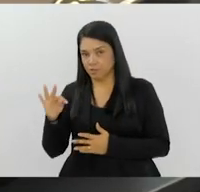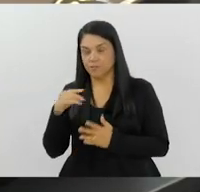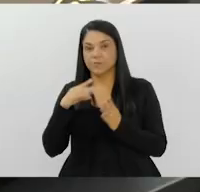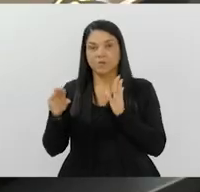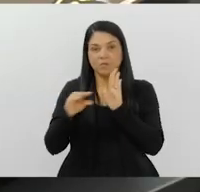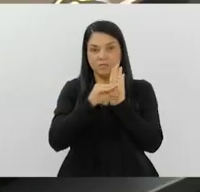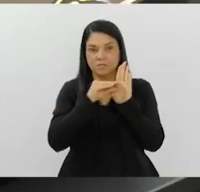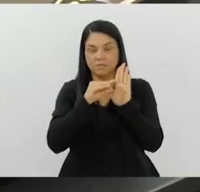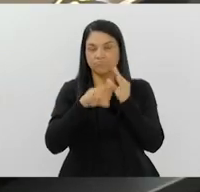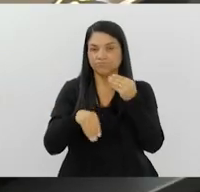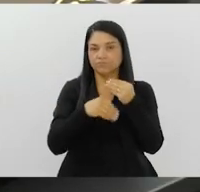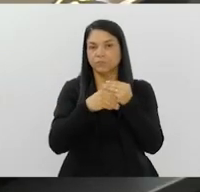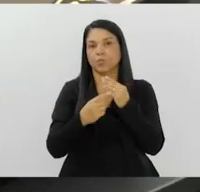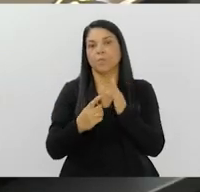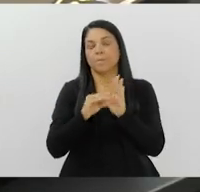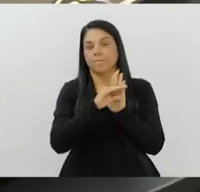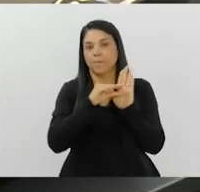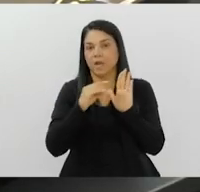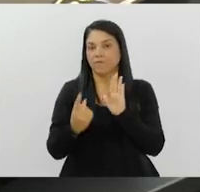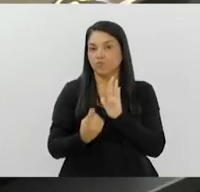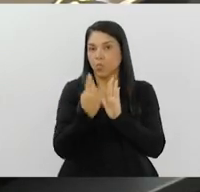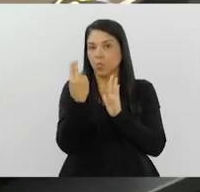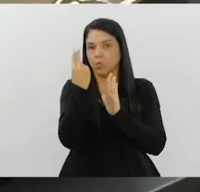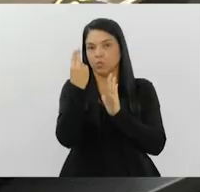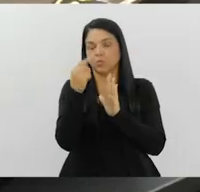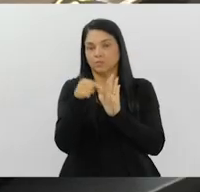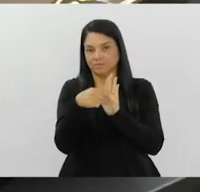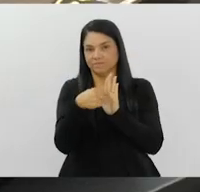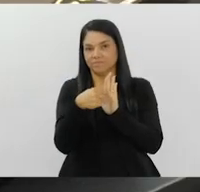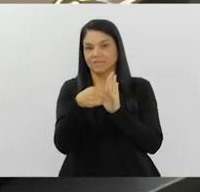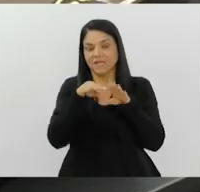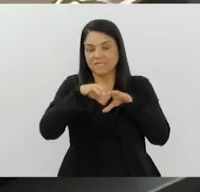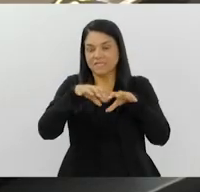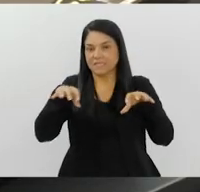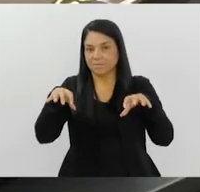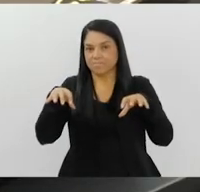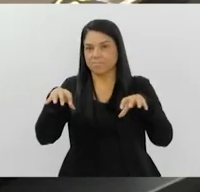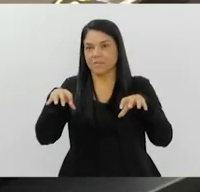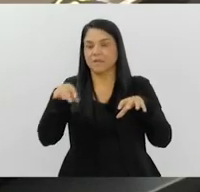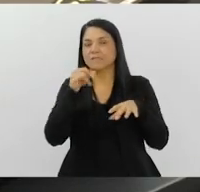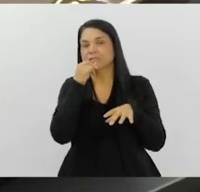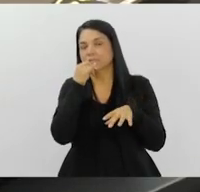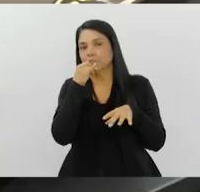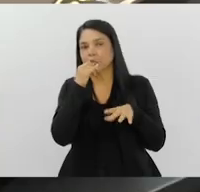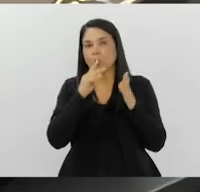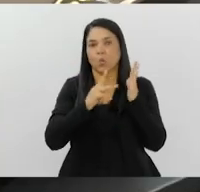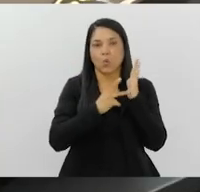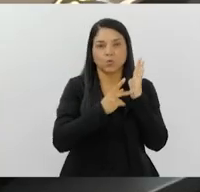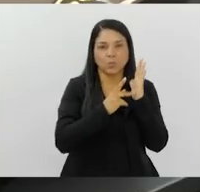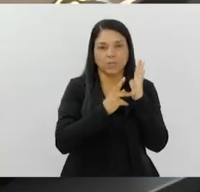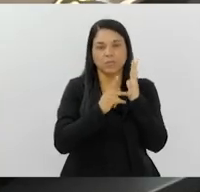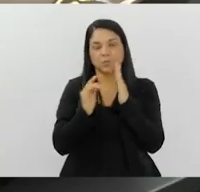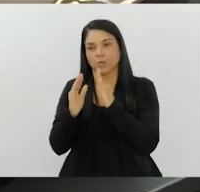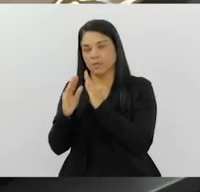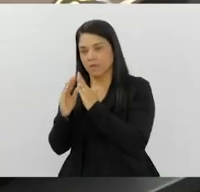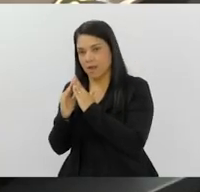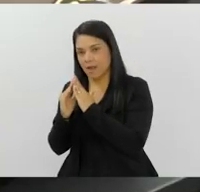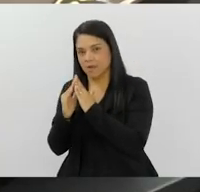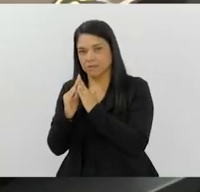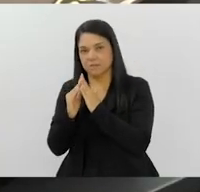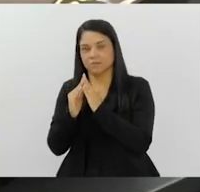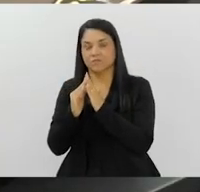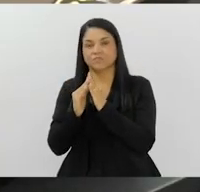único o objetivo desse parágrafo único é separar justamente por exemplo condomínios residências e demais